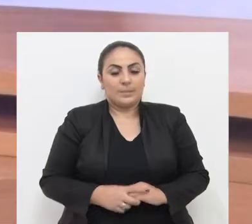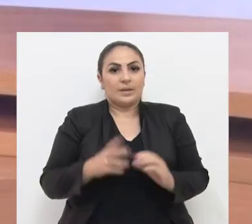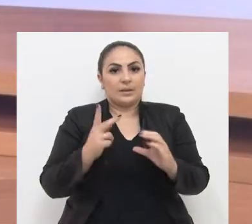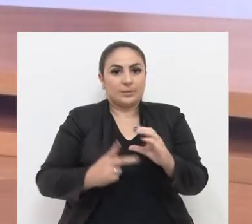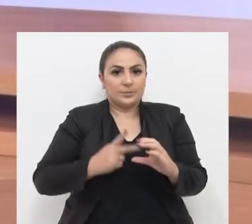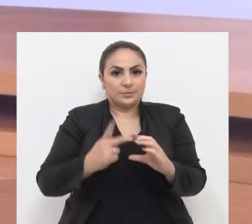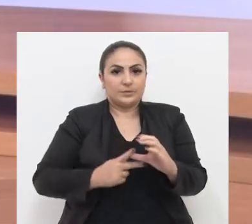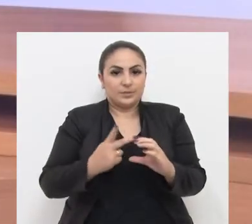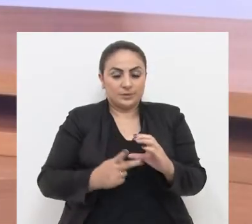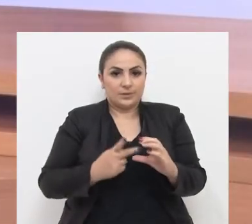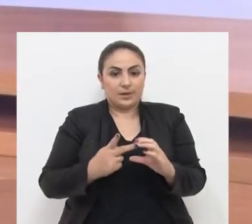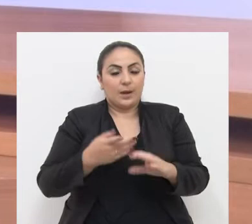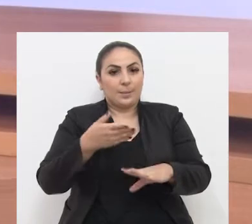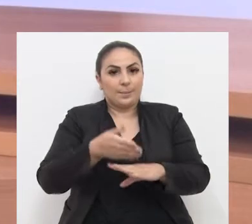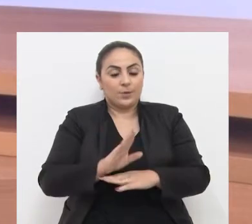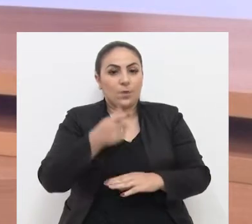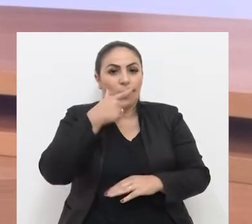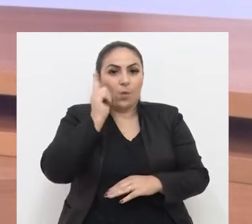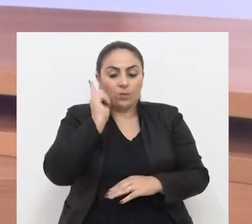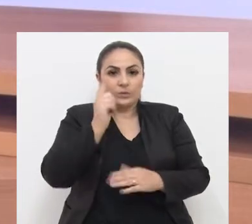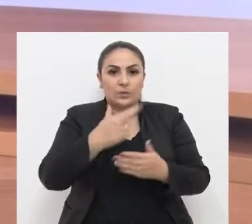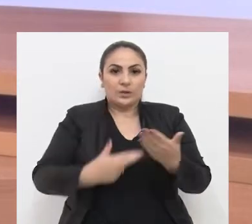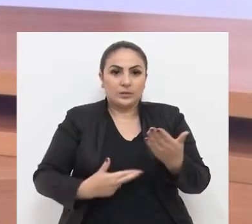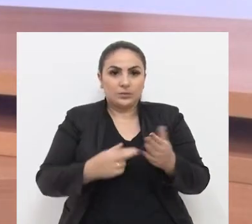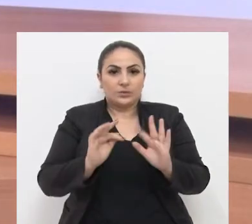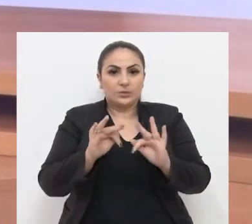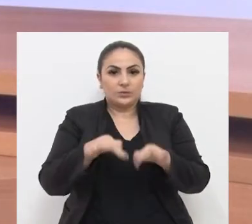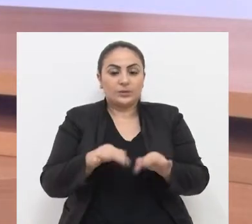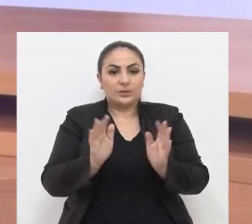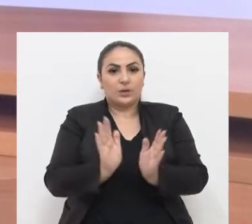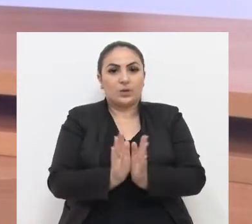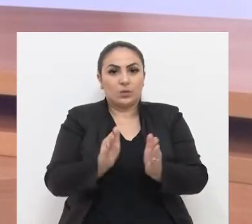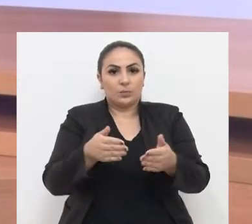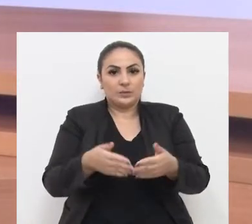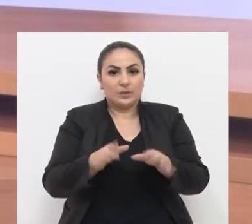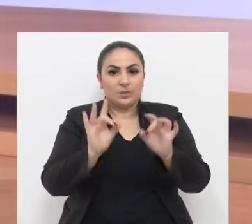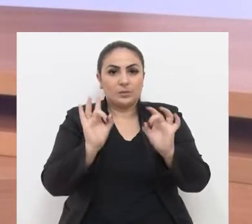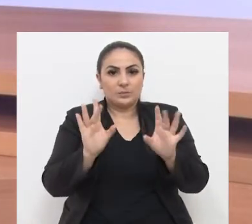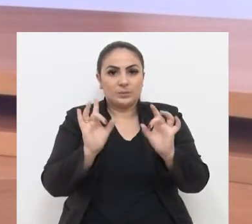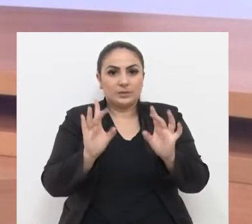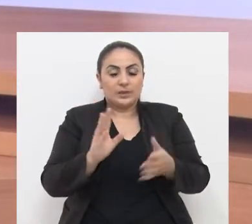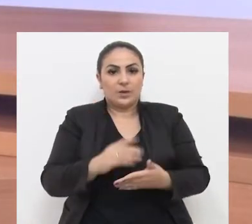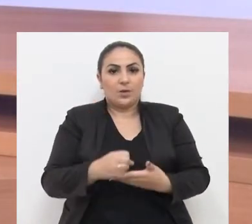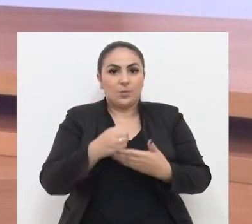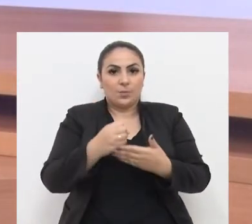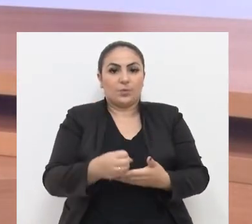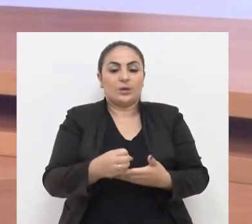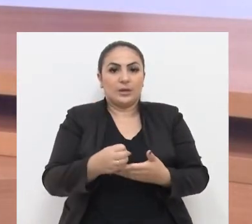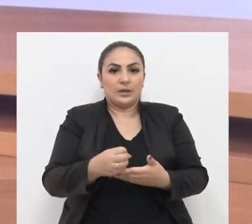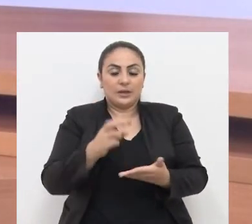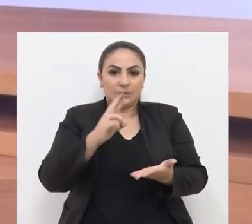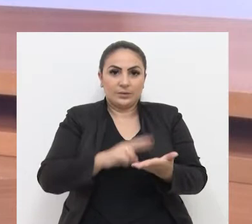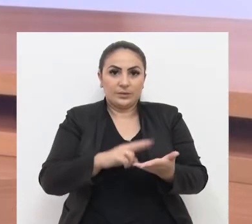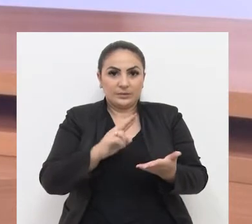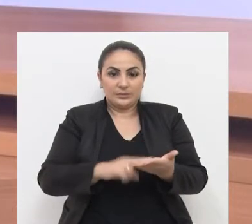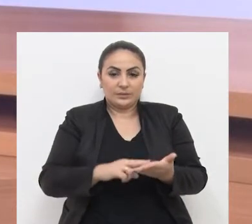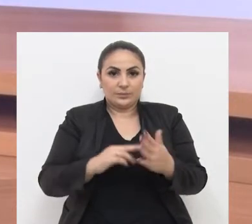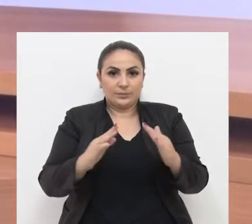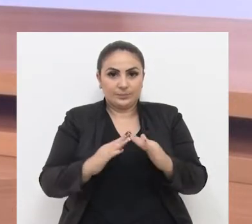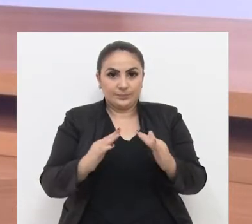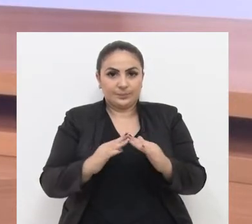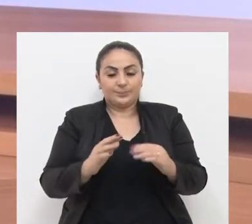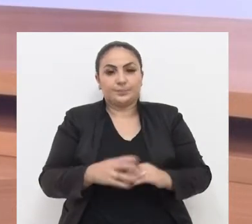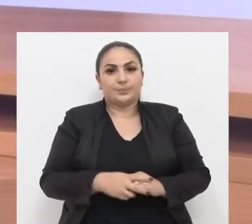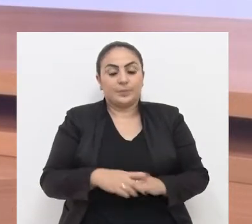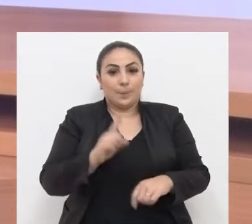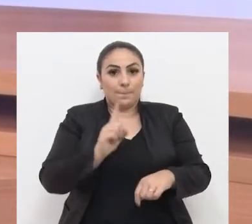A Câmara de Vereadores aprovou ontem o relatório final da Comissão Especial de Apoio às Regularizações